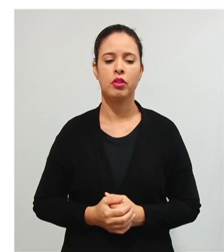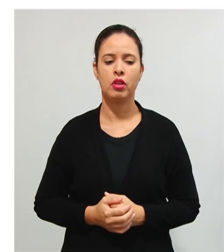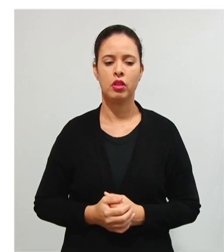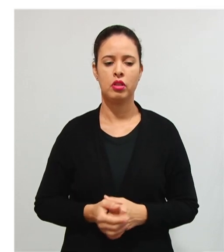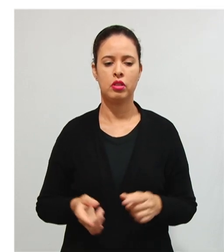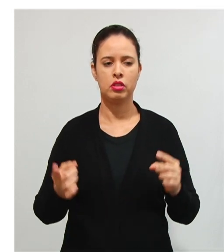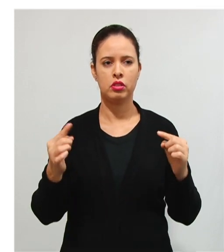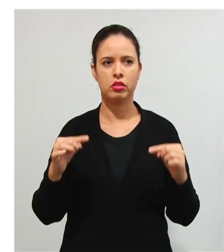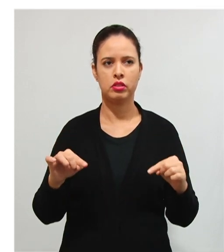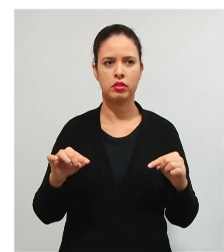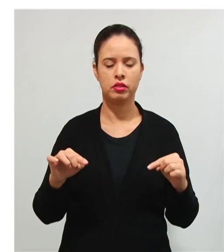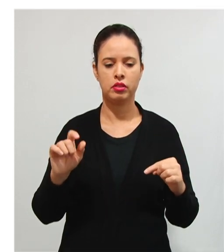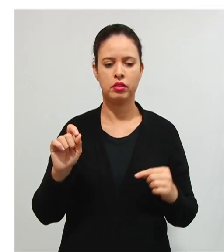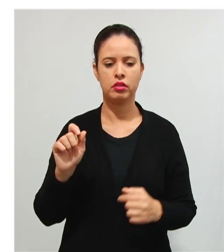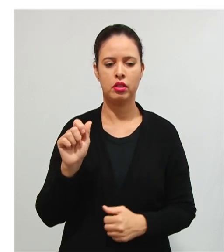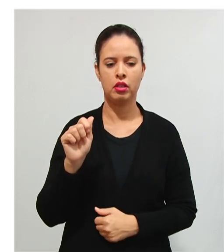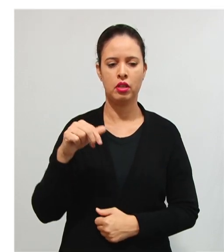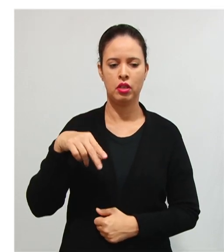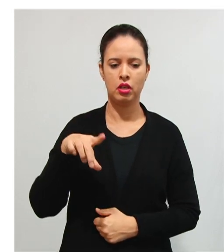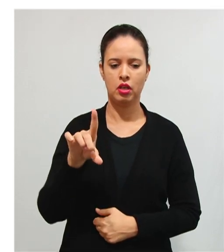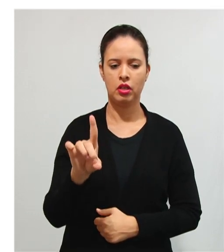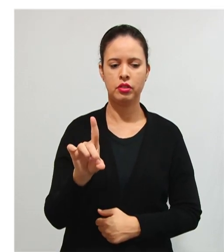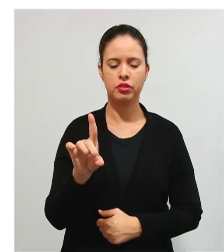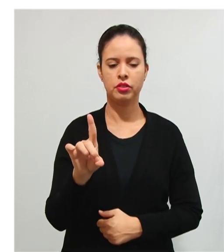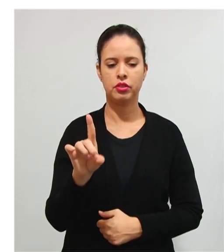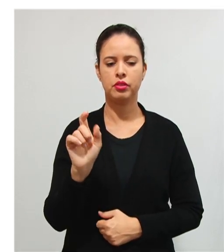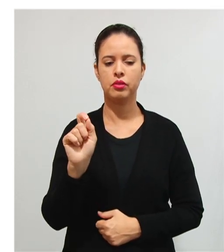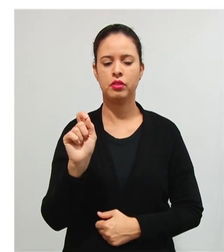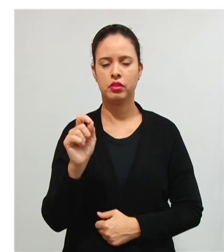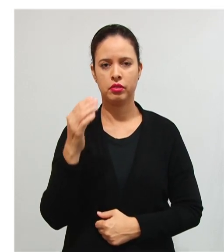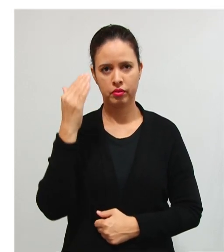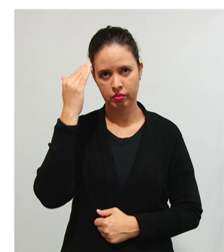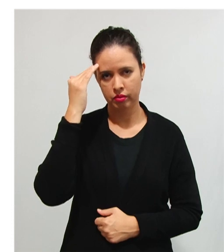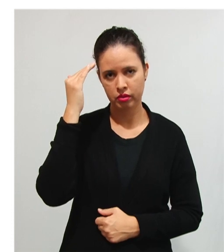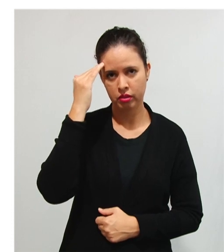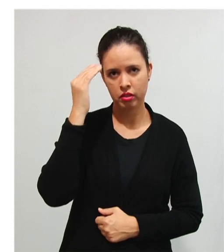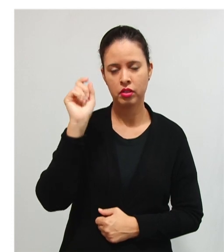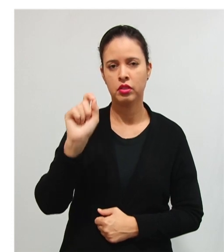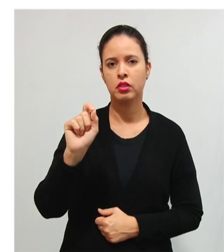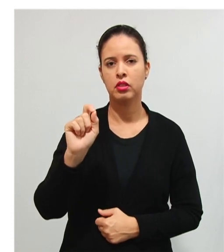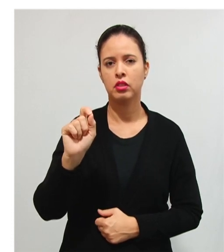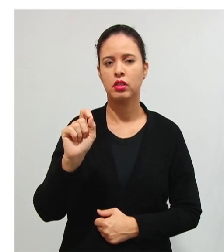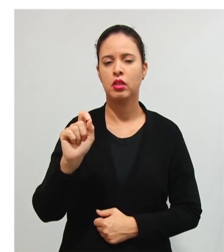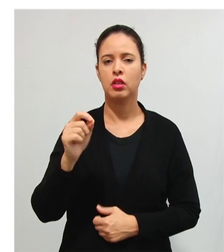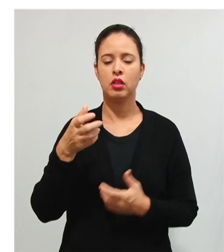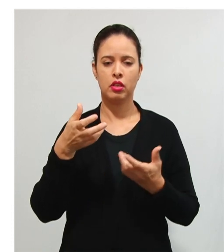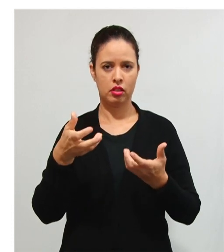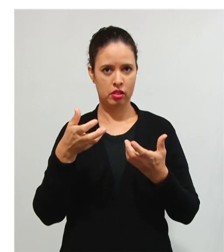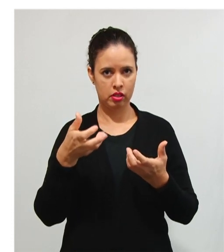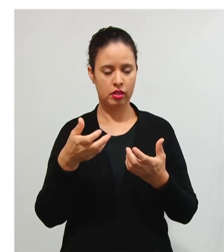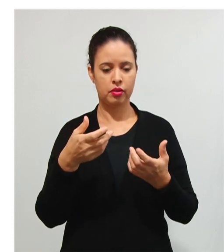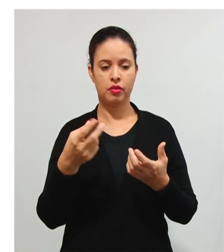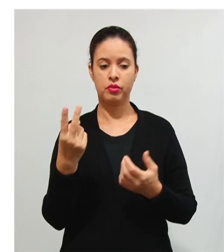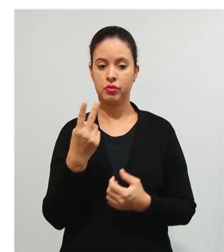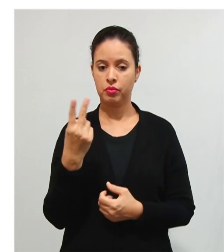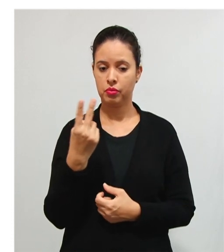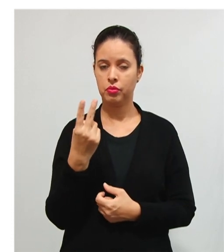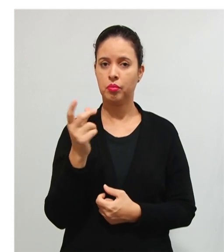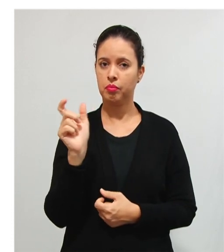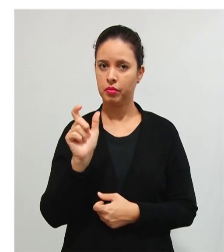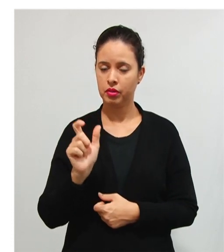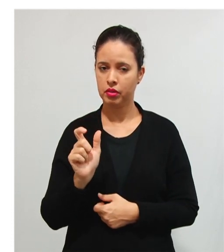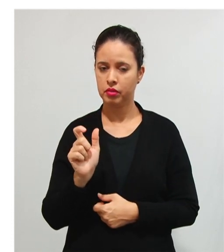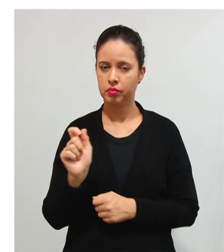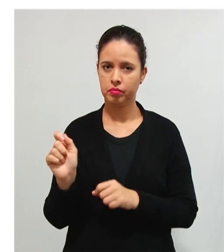AND vai fazer com que o navegador entenda, a ferramenta de busca entenda, que você quer que as duas palavras